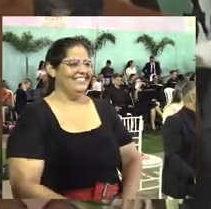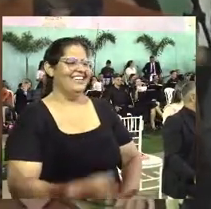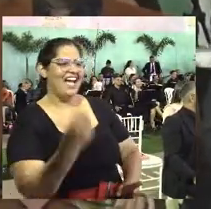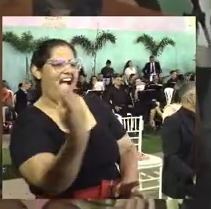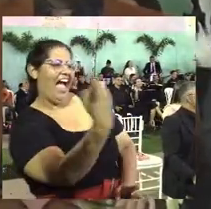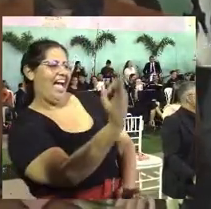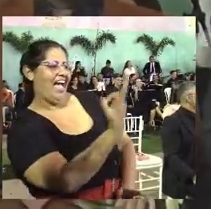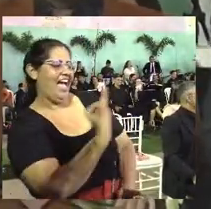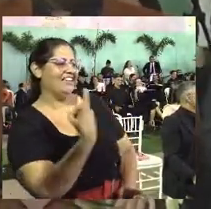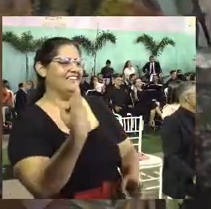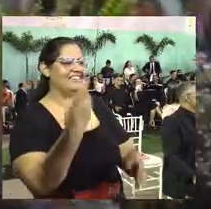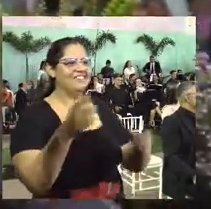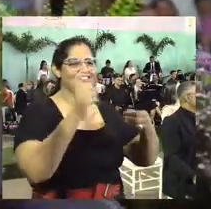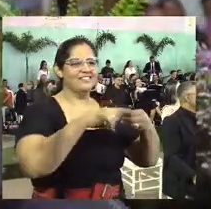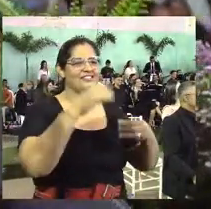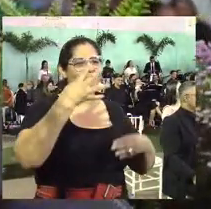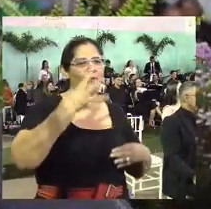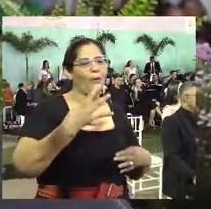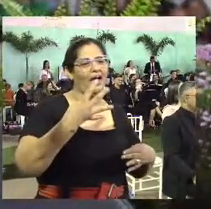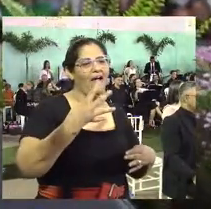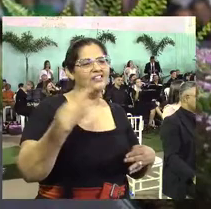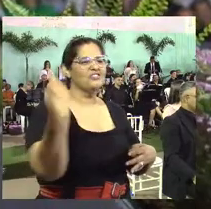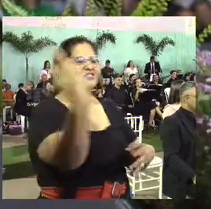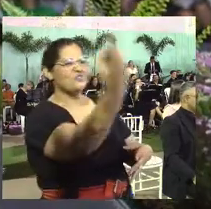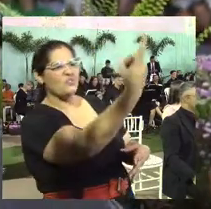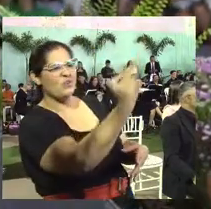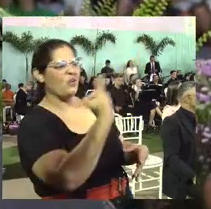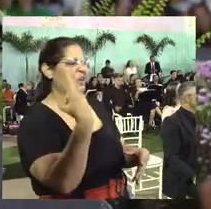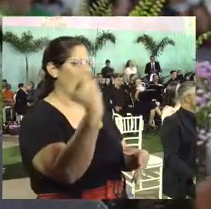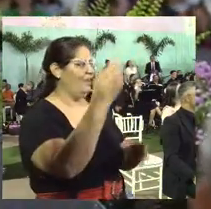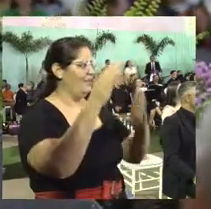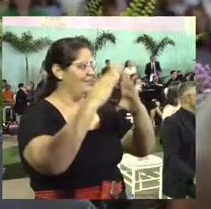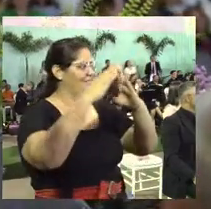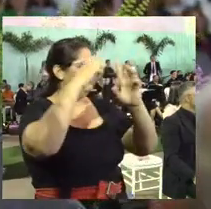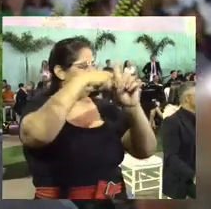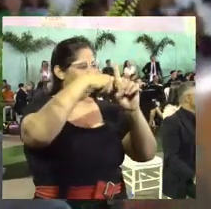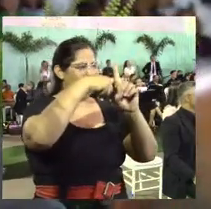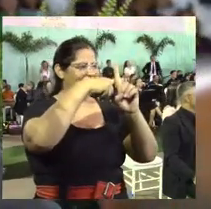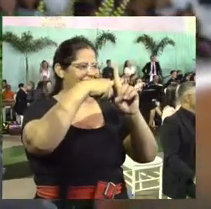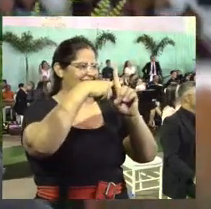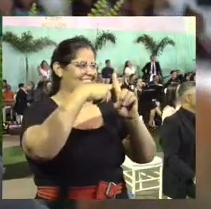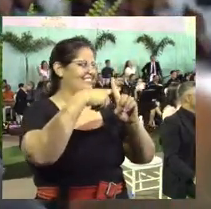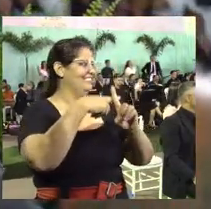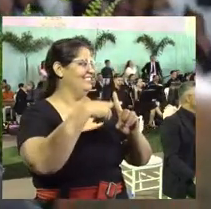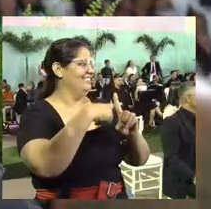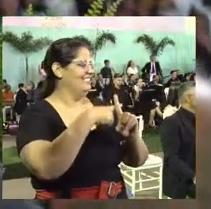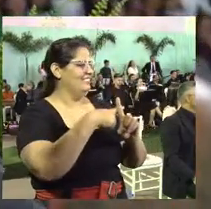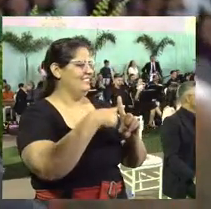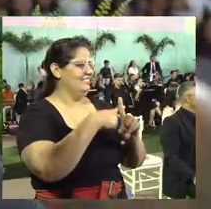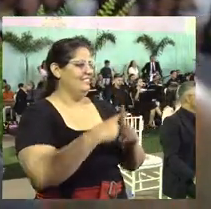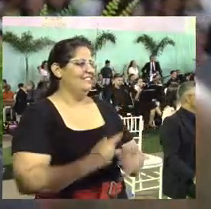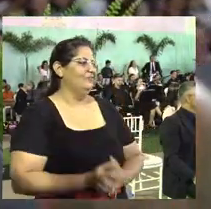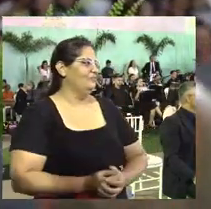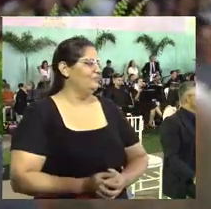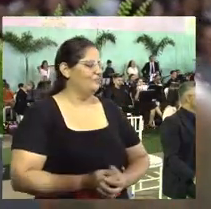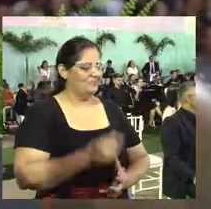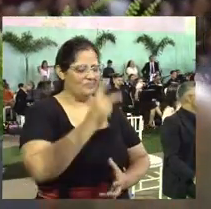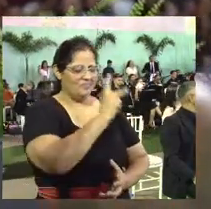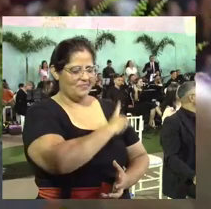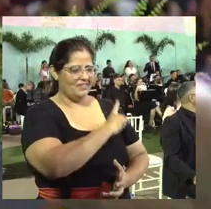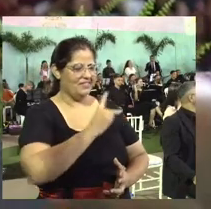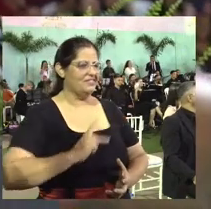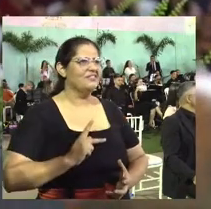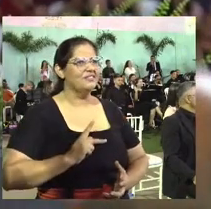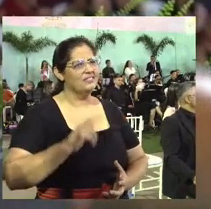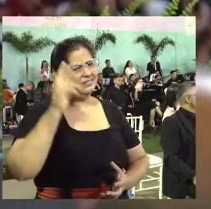a todos do Setor 4 de todas as igrejas Maurício todos os obreiros o pregador dessa noite pastora